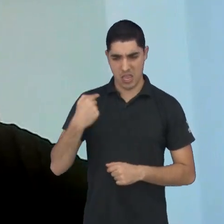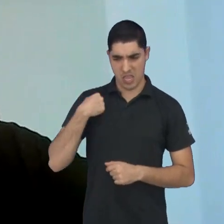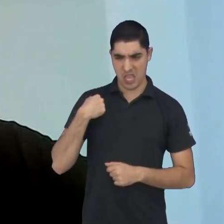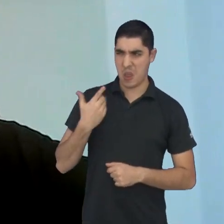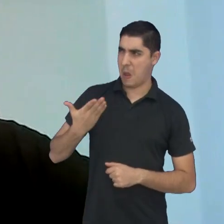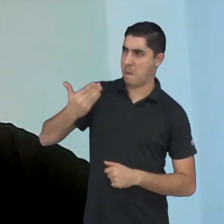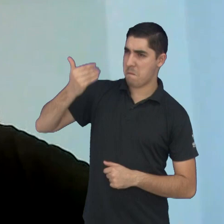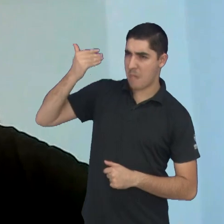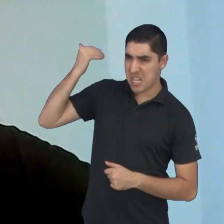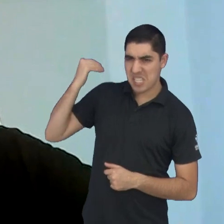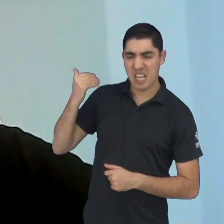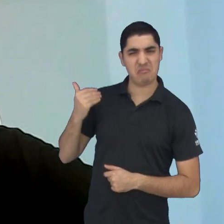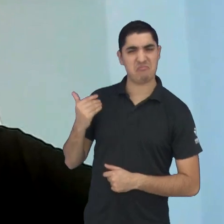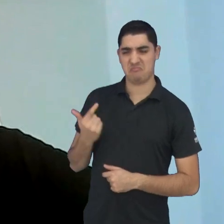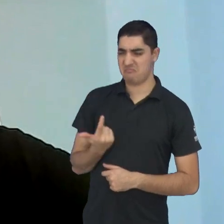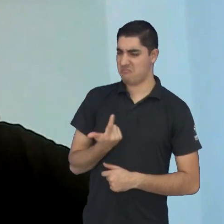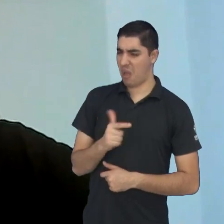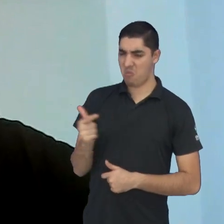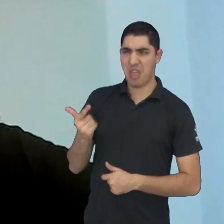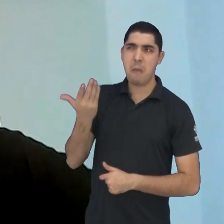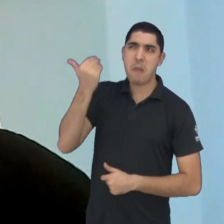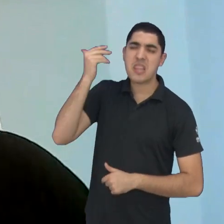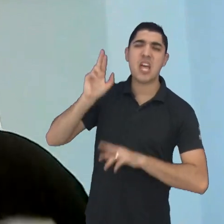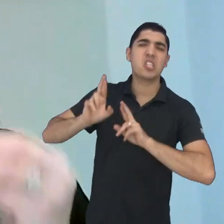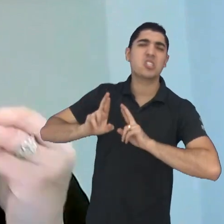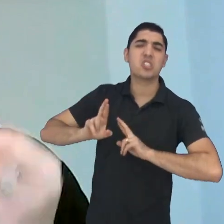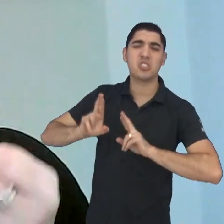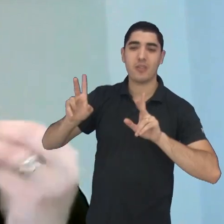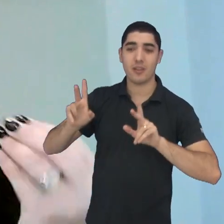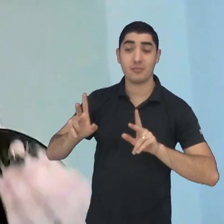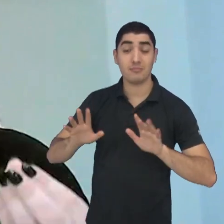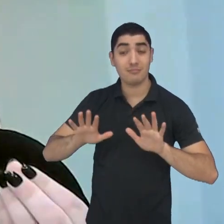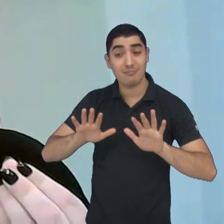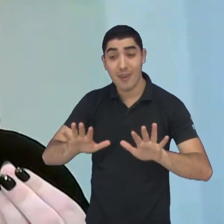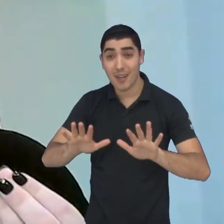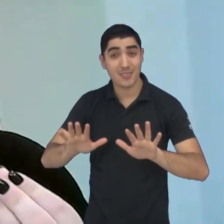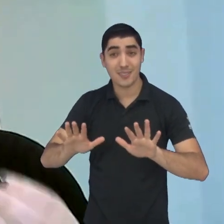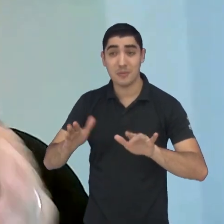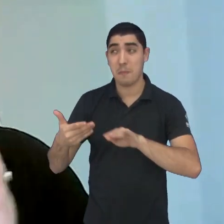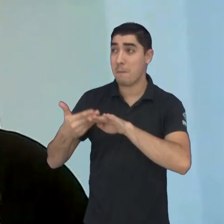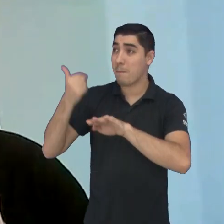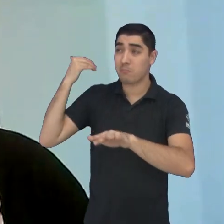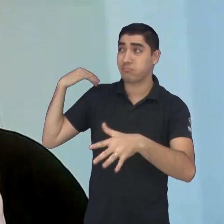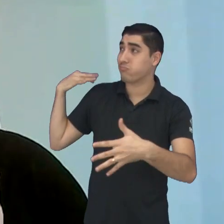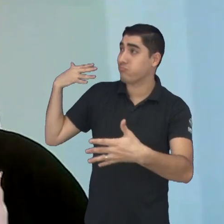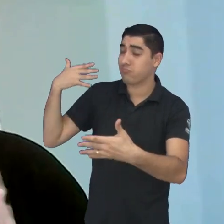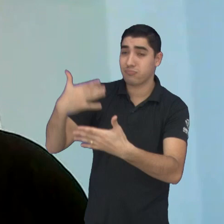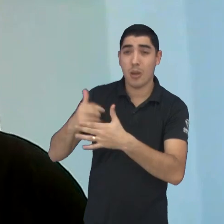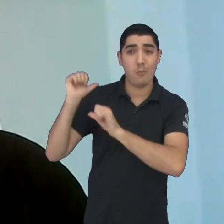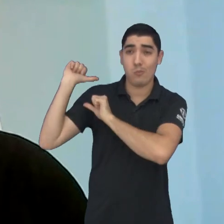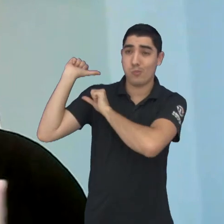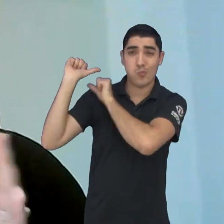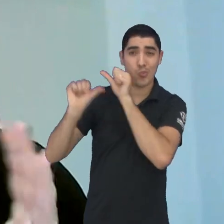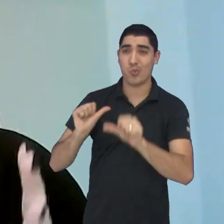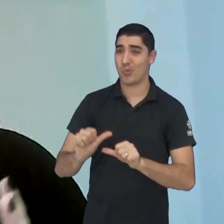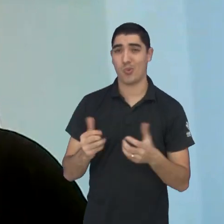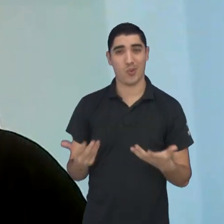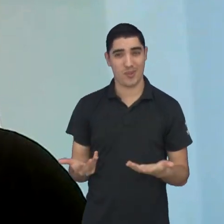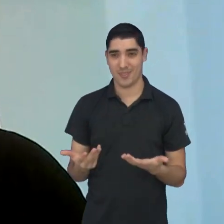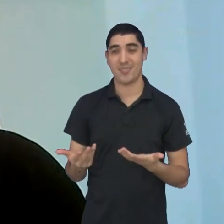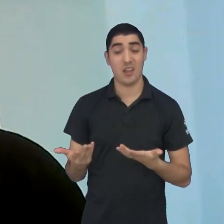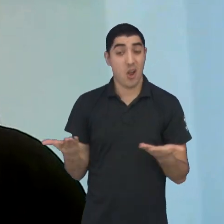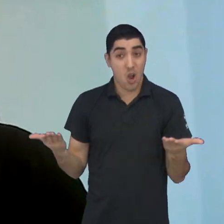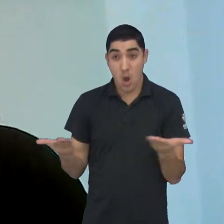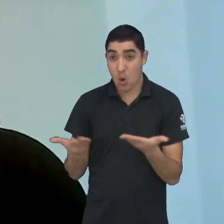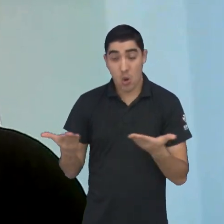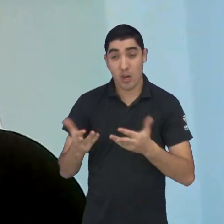tempo as coisas eram diferentes. Gente, os tempos mudaram, né? Nós estamos hoje vivendo uma